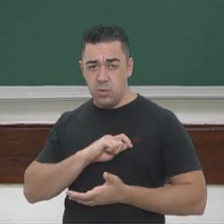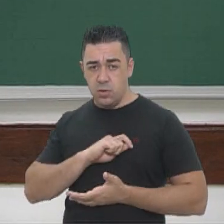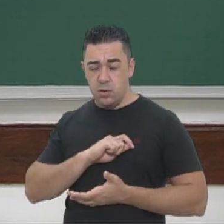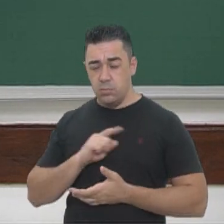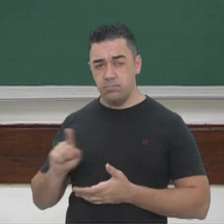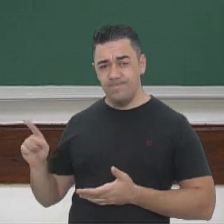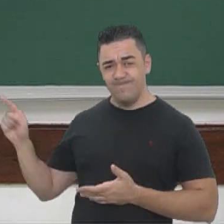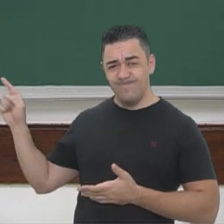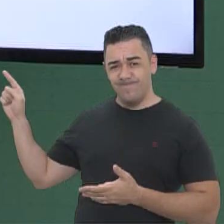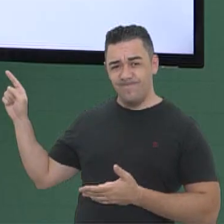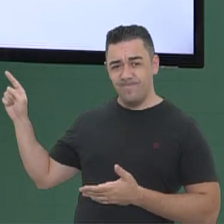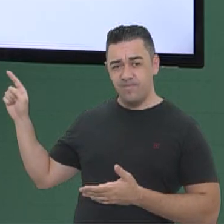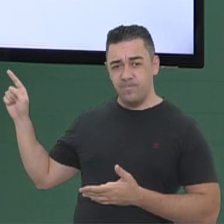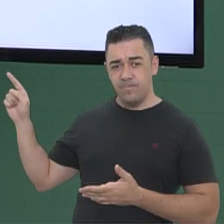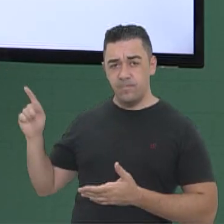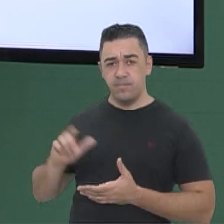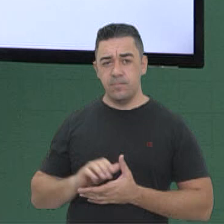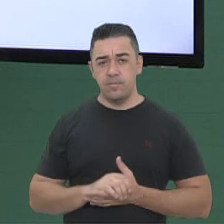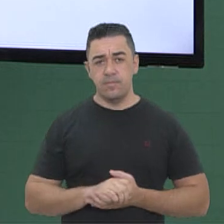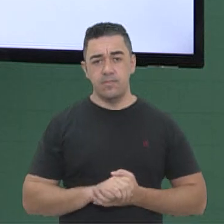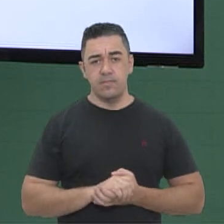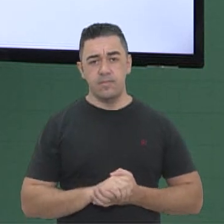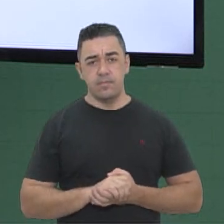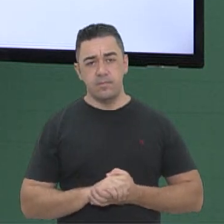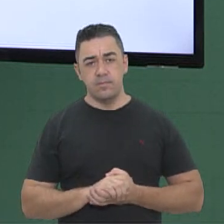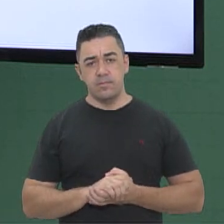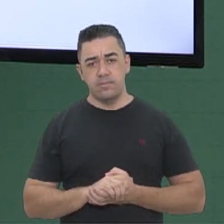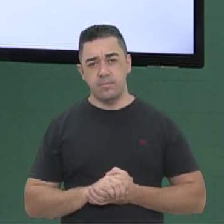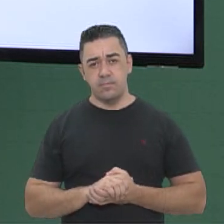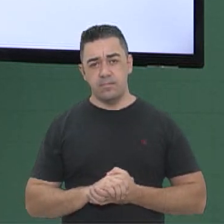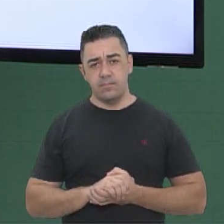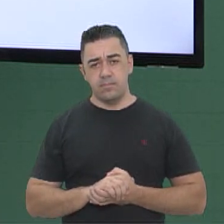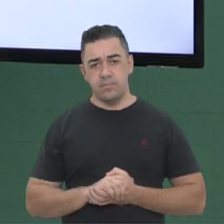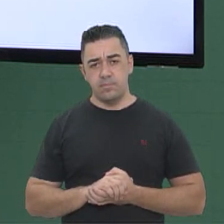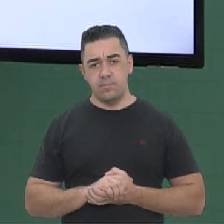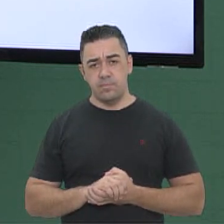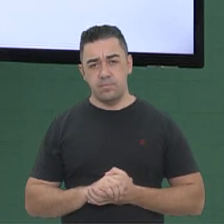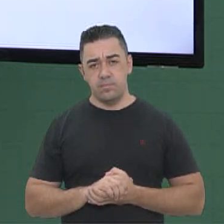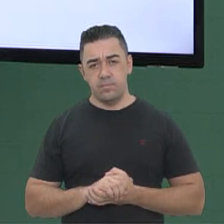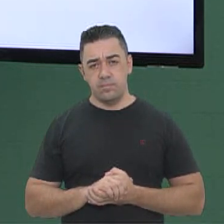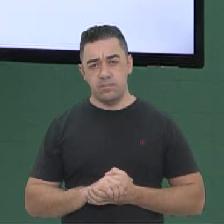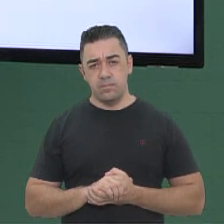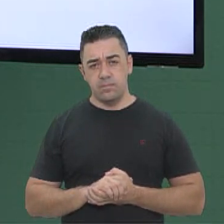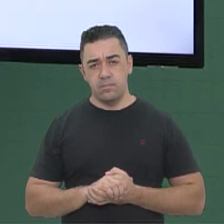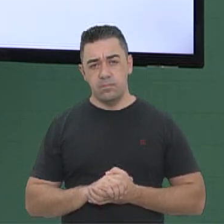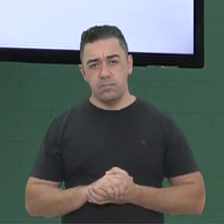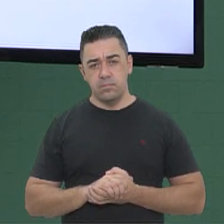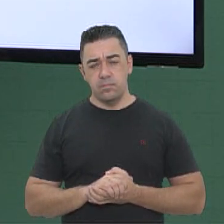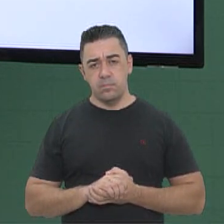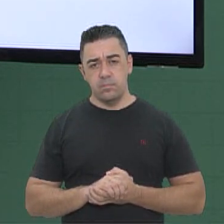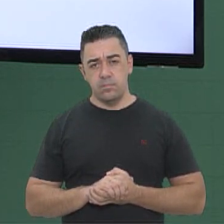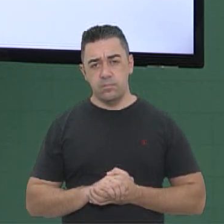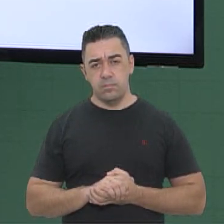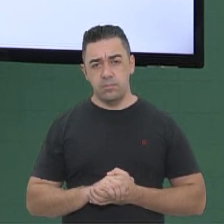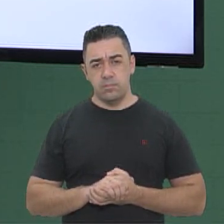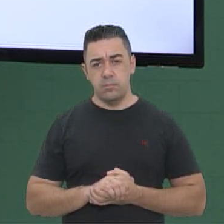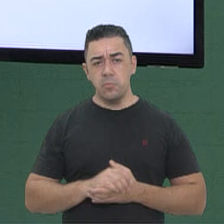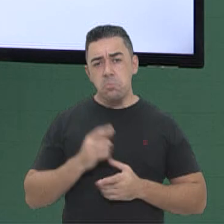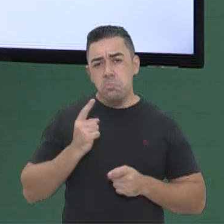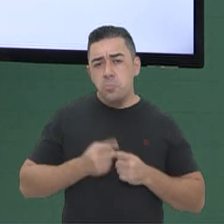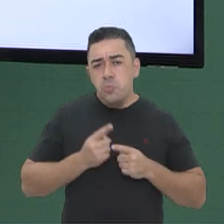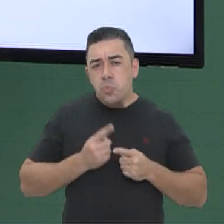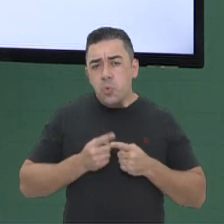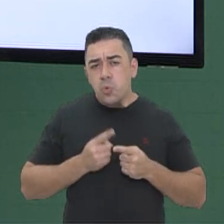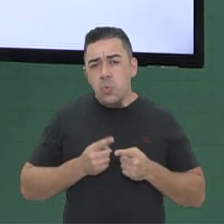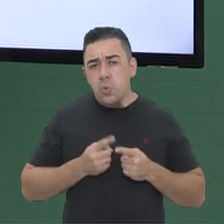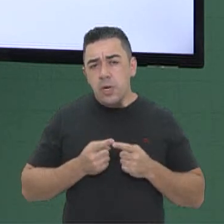também ocorrerá em outras nações onde o delito é alto. Porque aqui